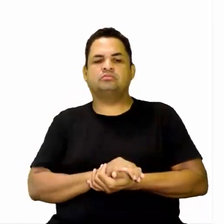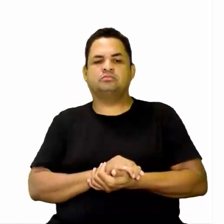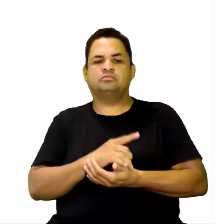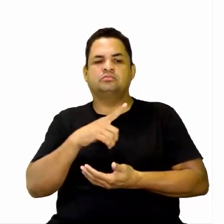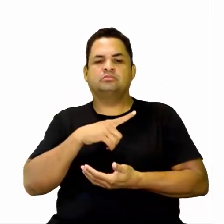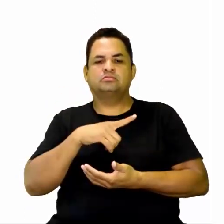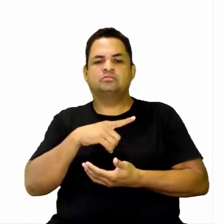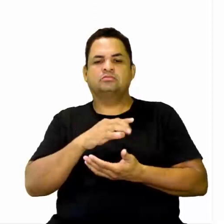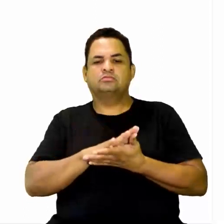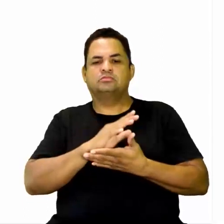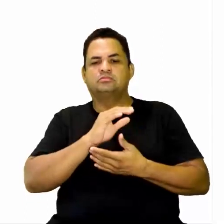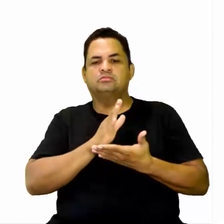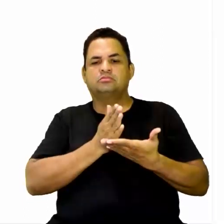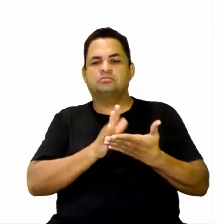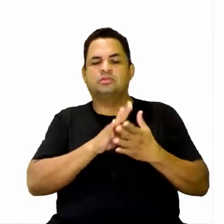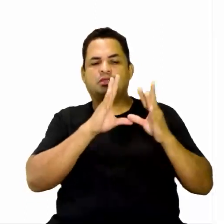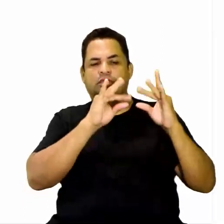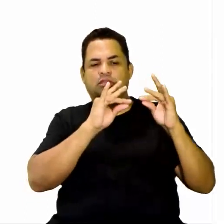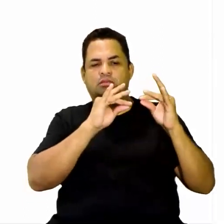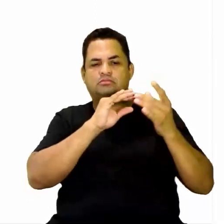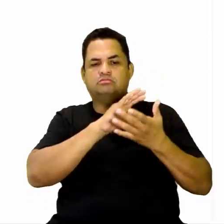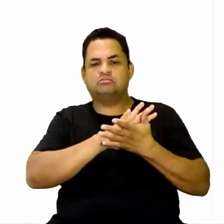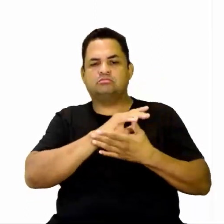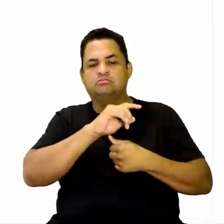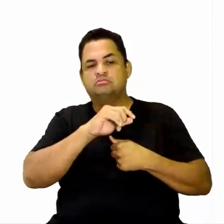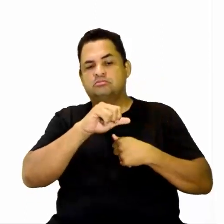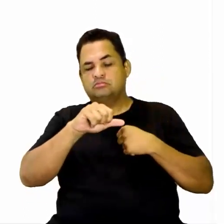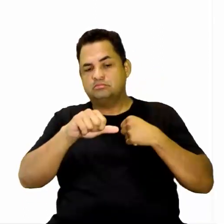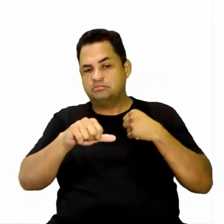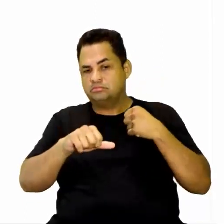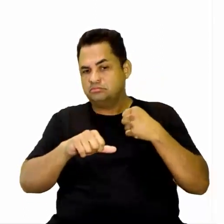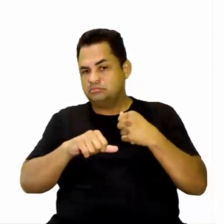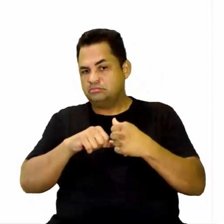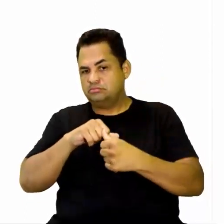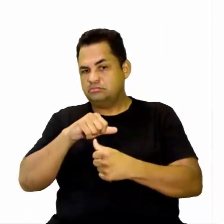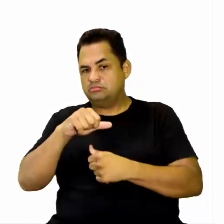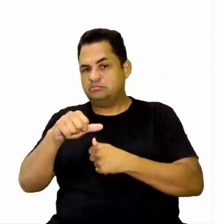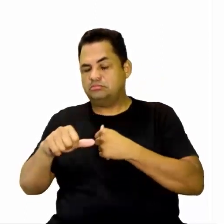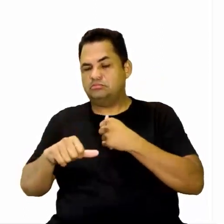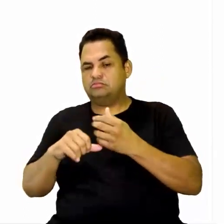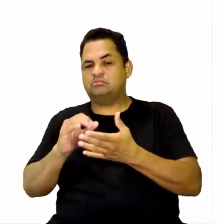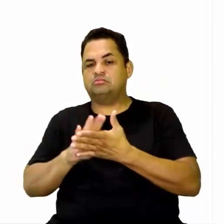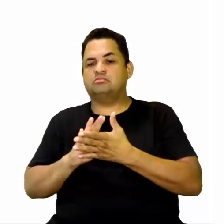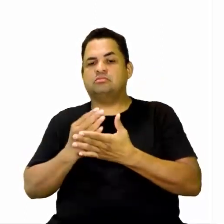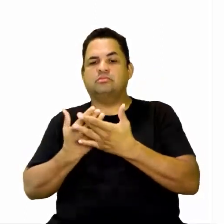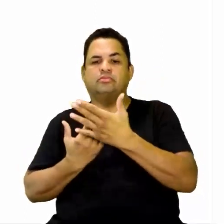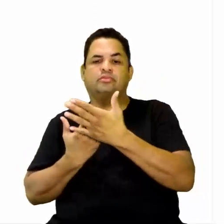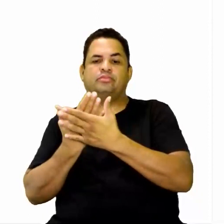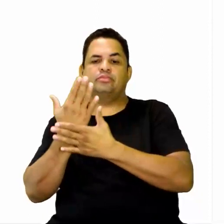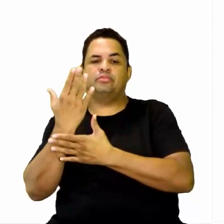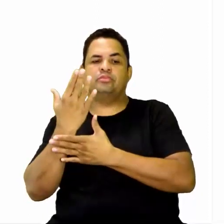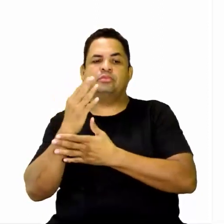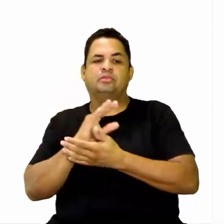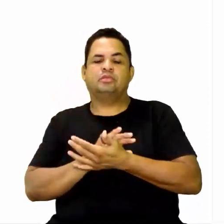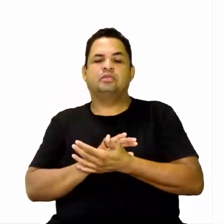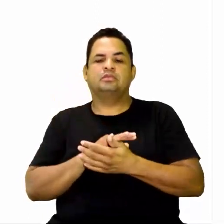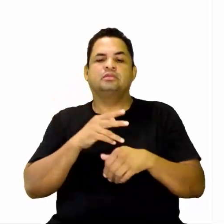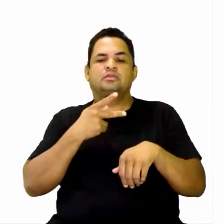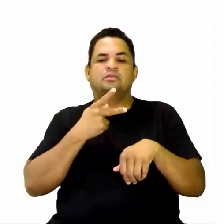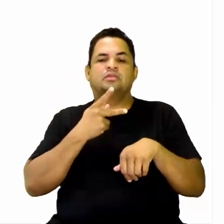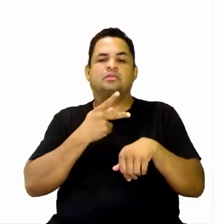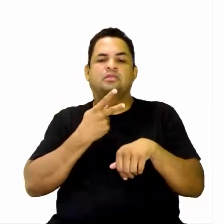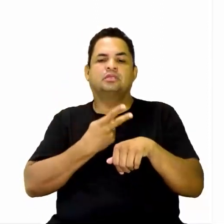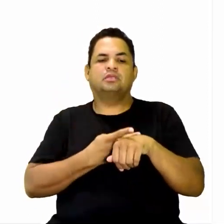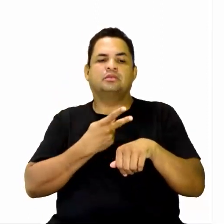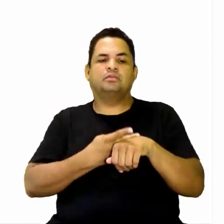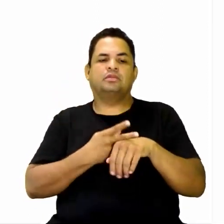o mercúrio no estado líquido e também o mercúrio no estado de vapor. E a prata no estado